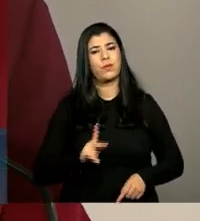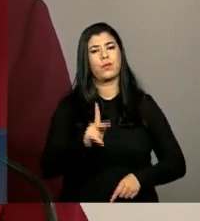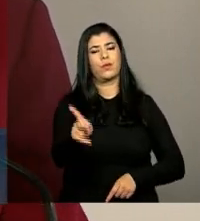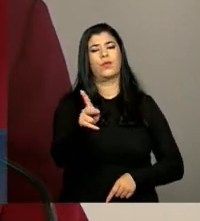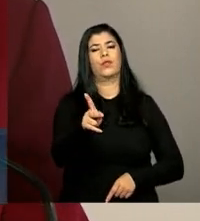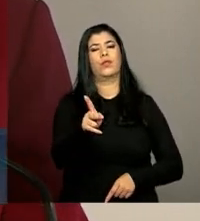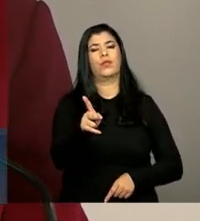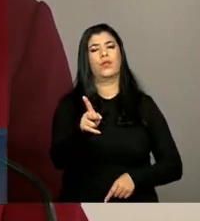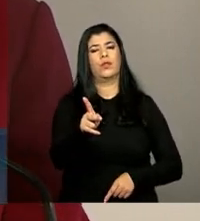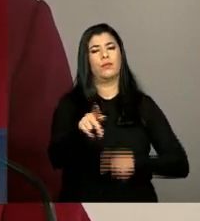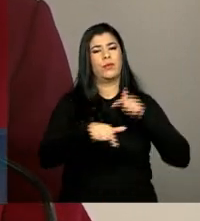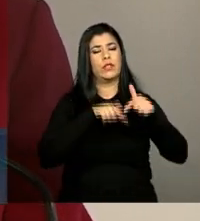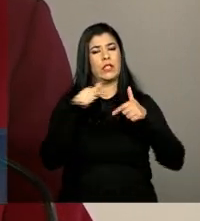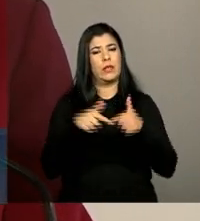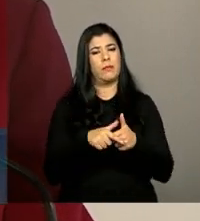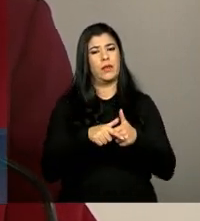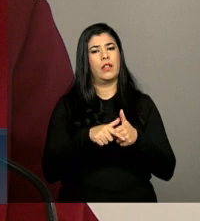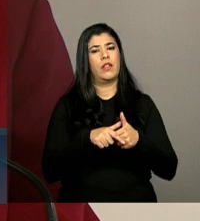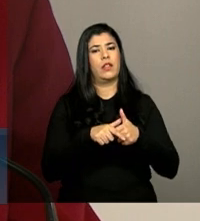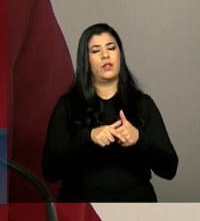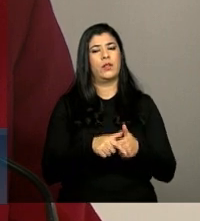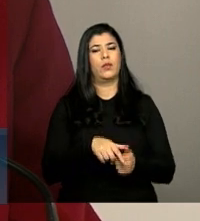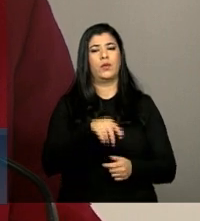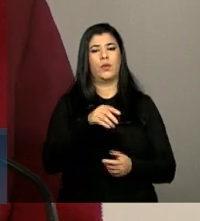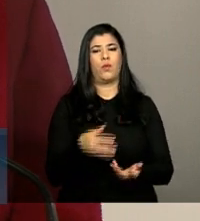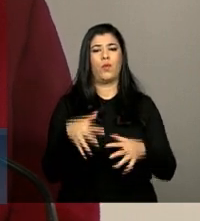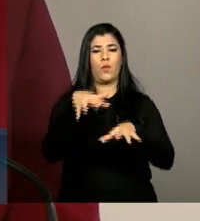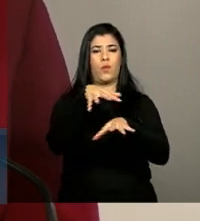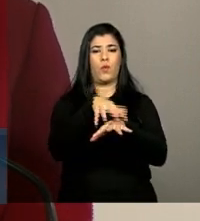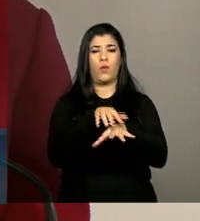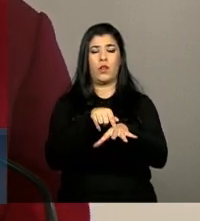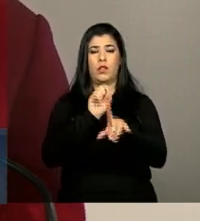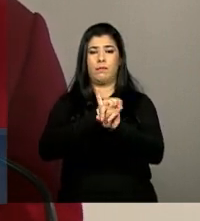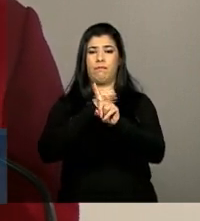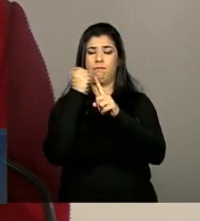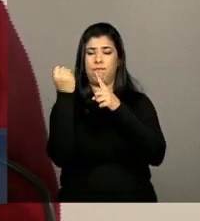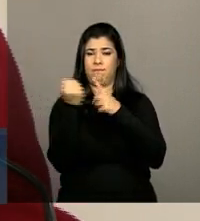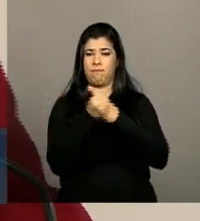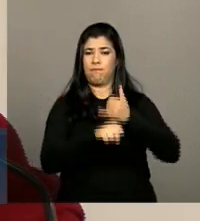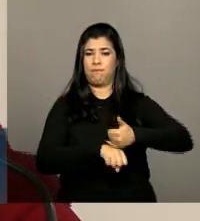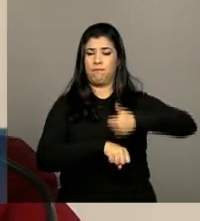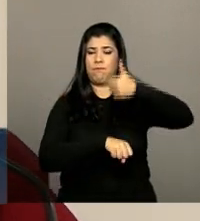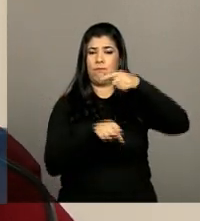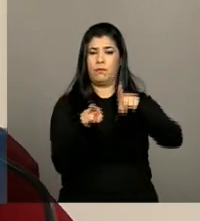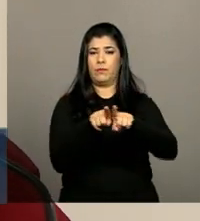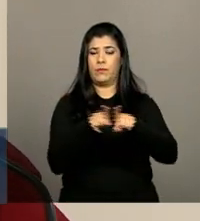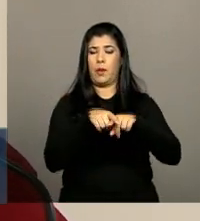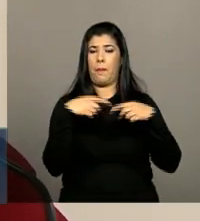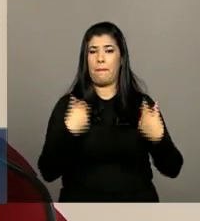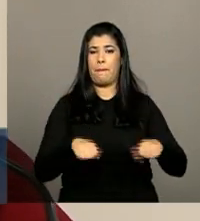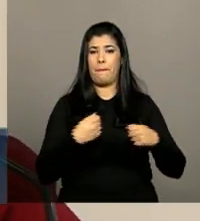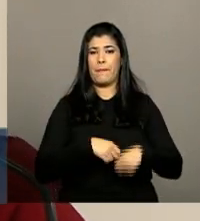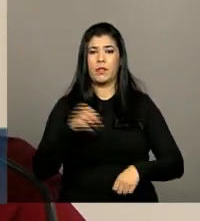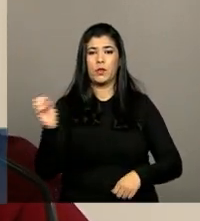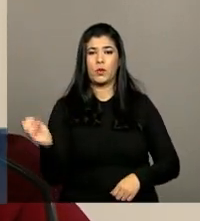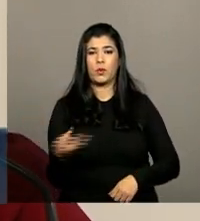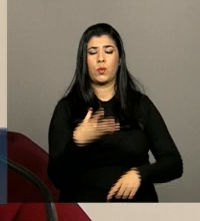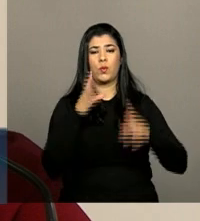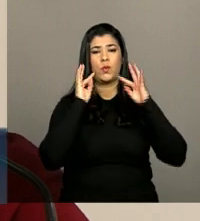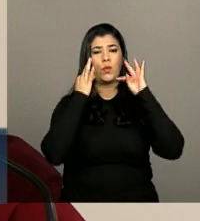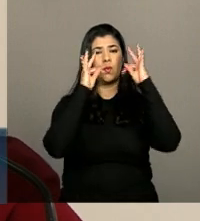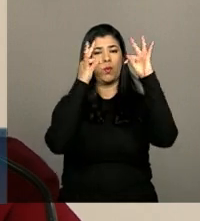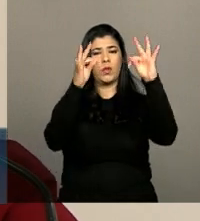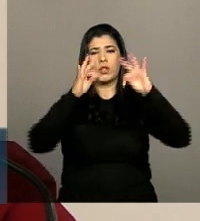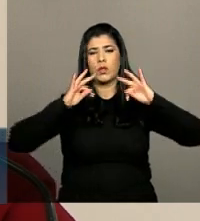inclusão social e do crescimento econômico precisamos da Inovação em toda as esferas em todas as